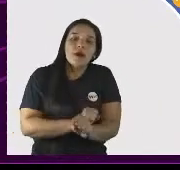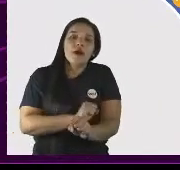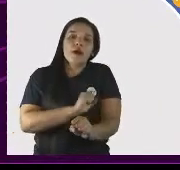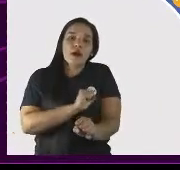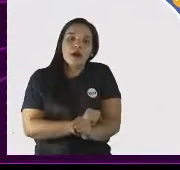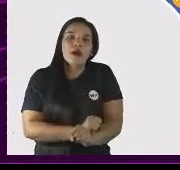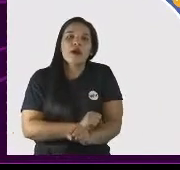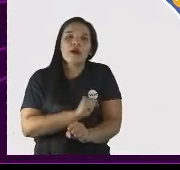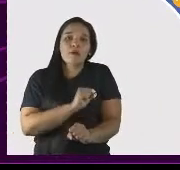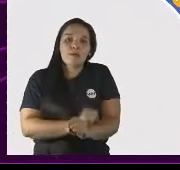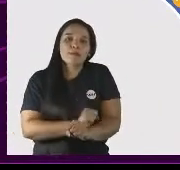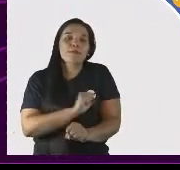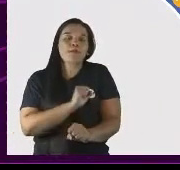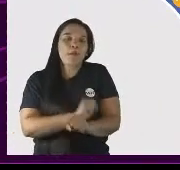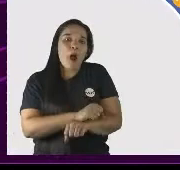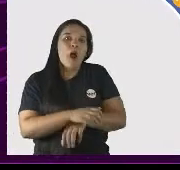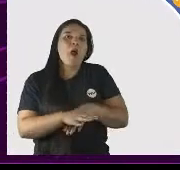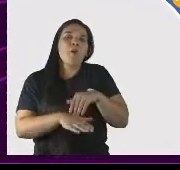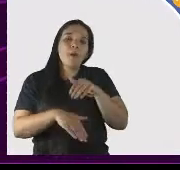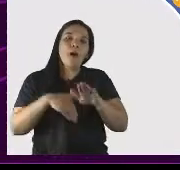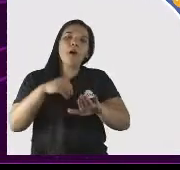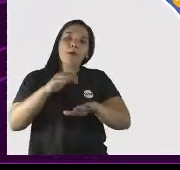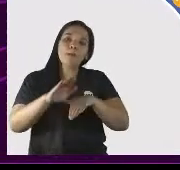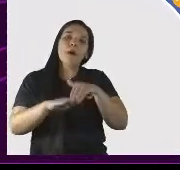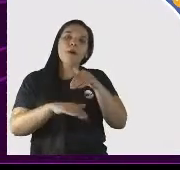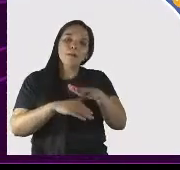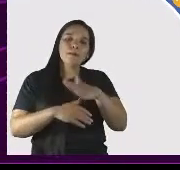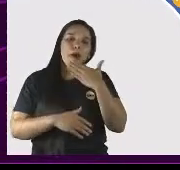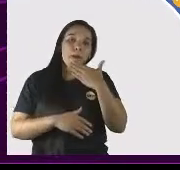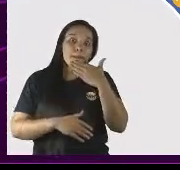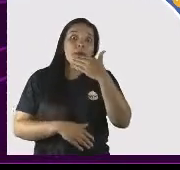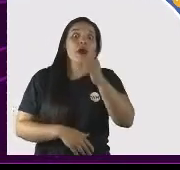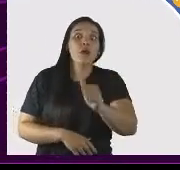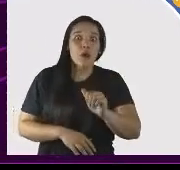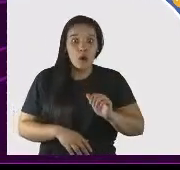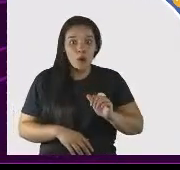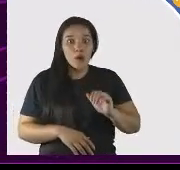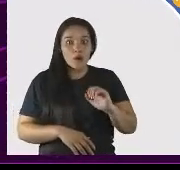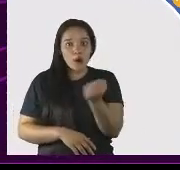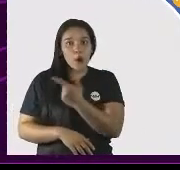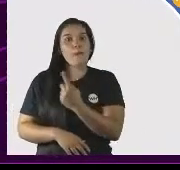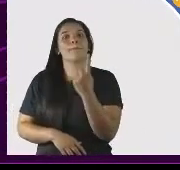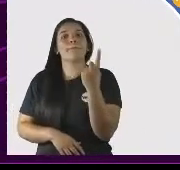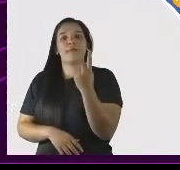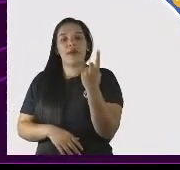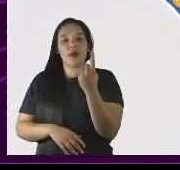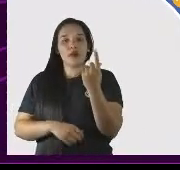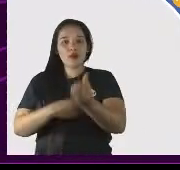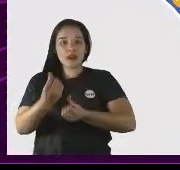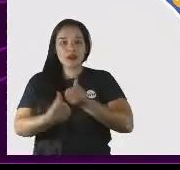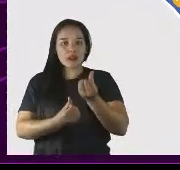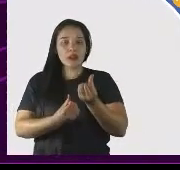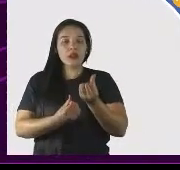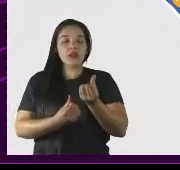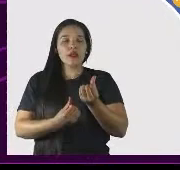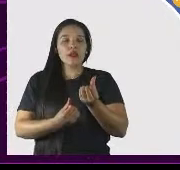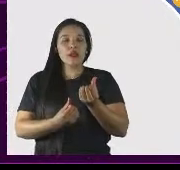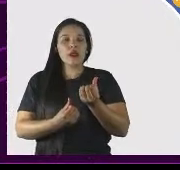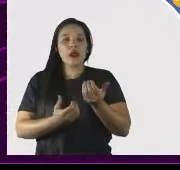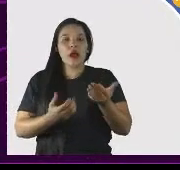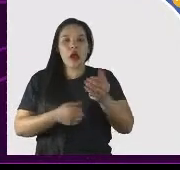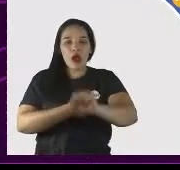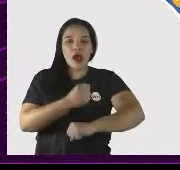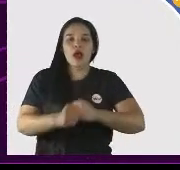conseguir superando segundo semestre vai ser bem melhor do que o primeiro semestre do ponto de vista de